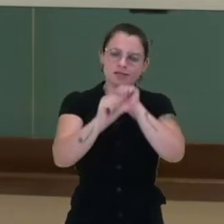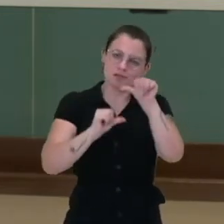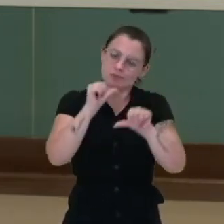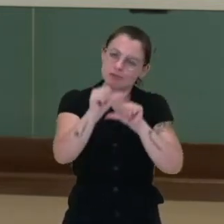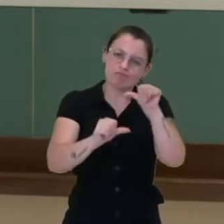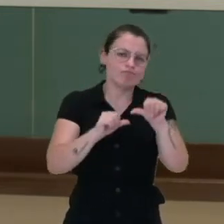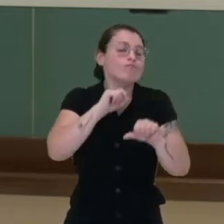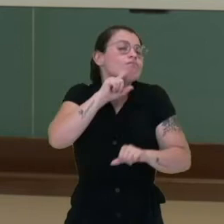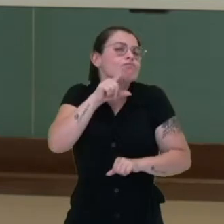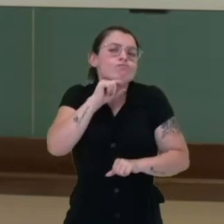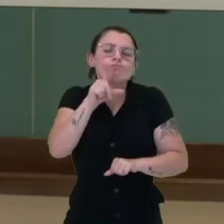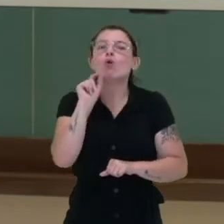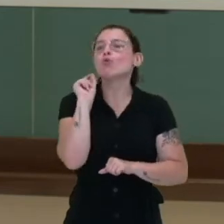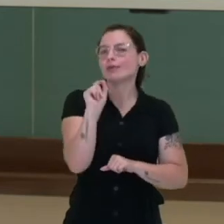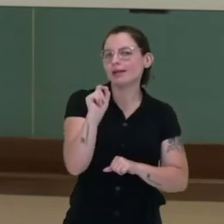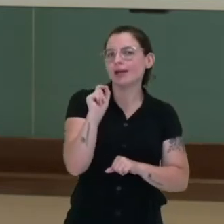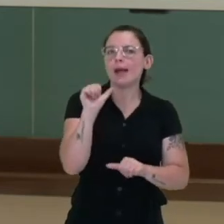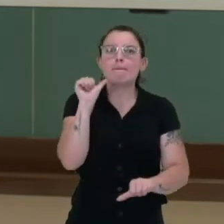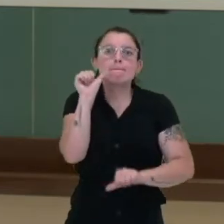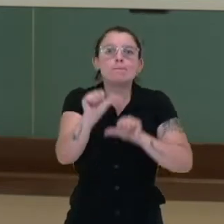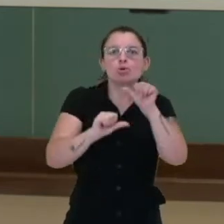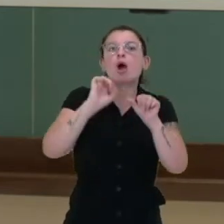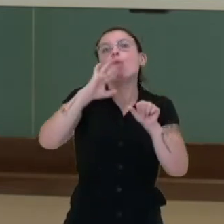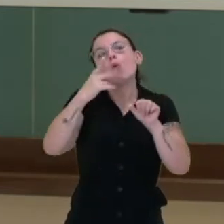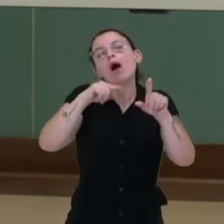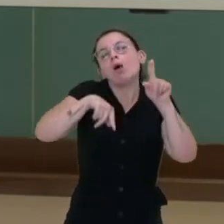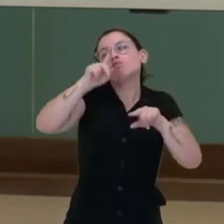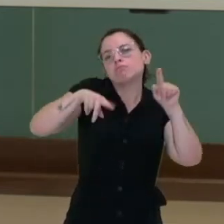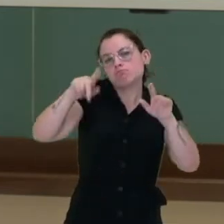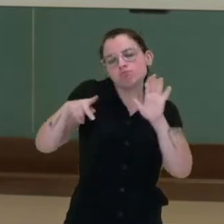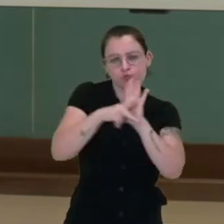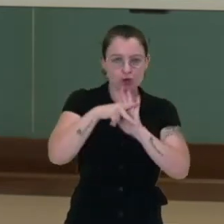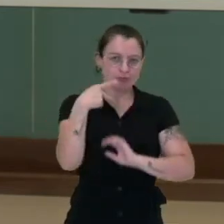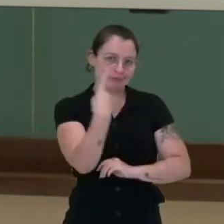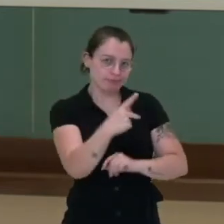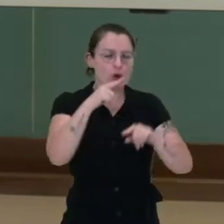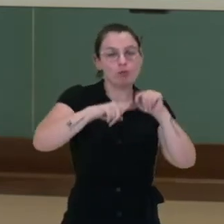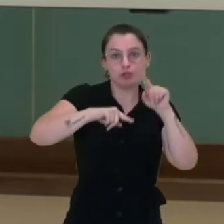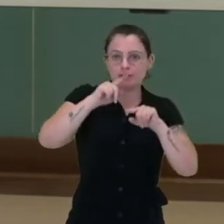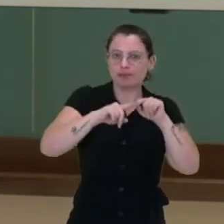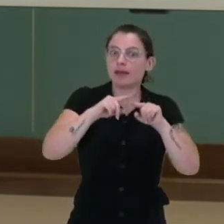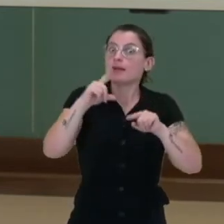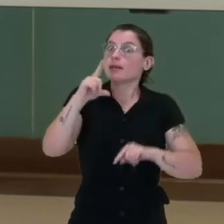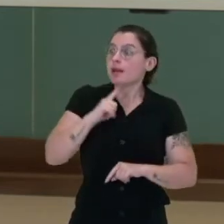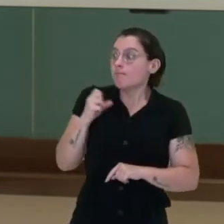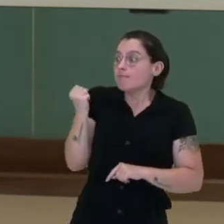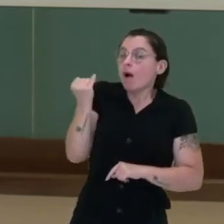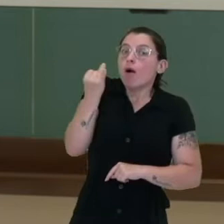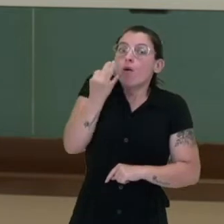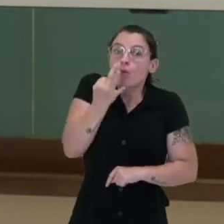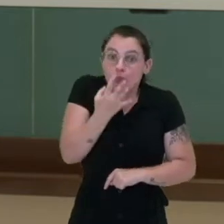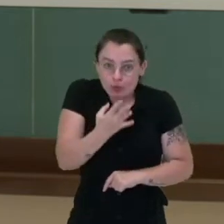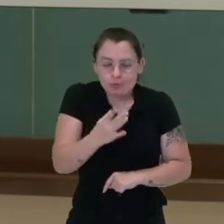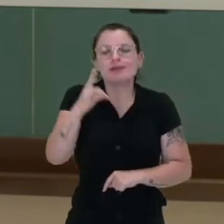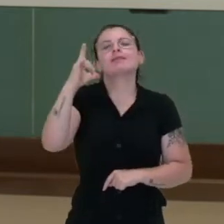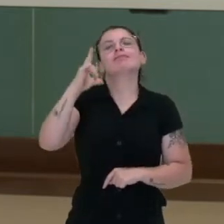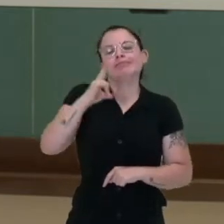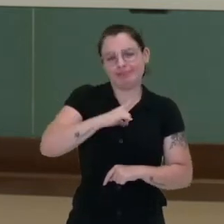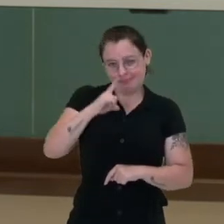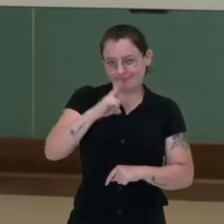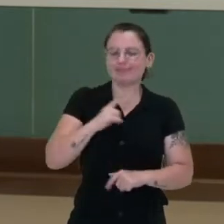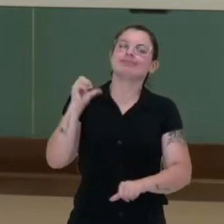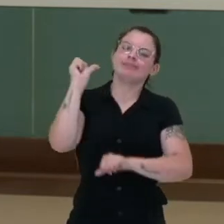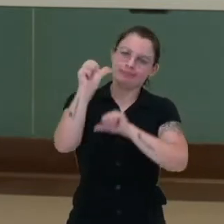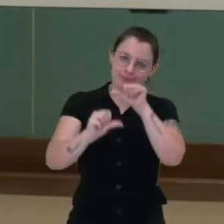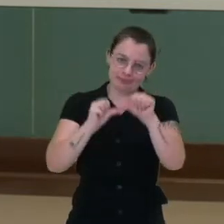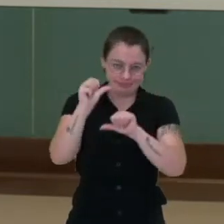não modificam, não alteram esse objeto. Já outras transformações modificam